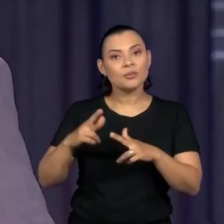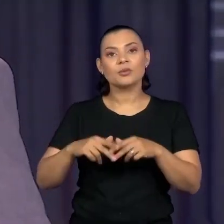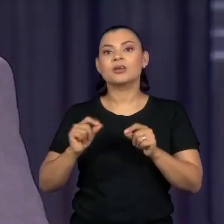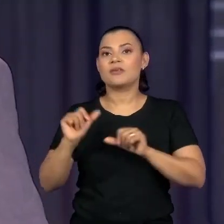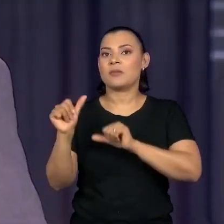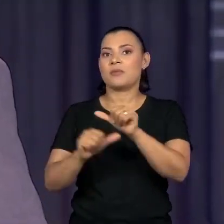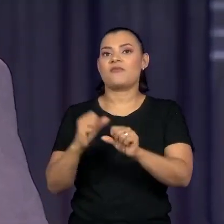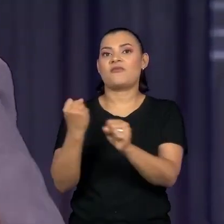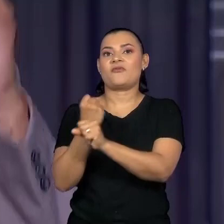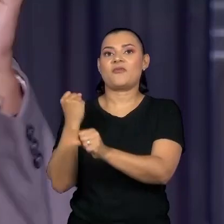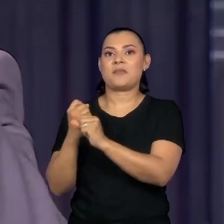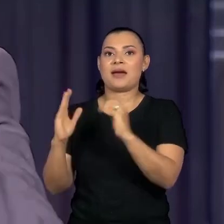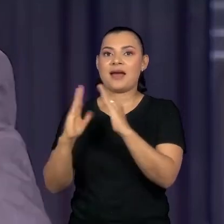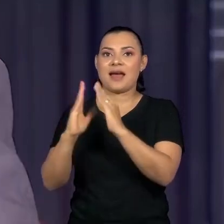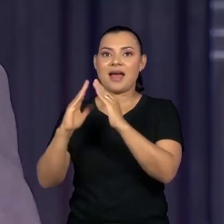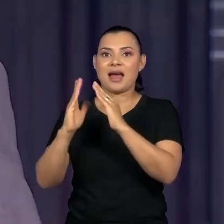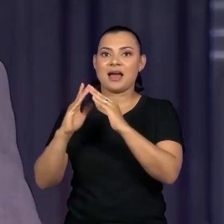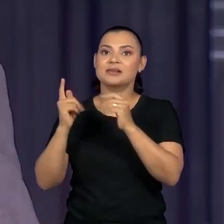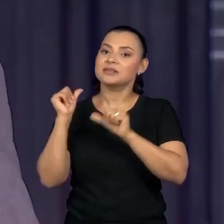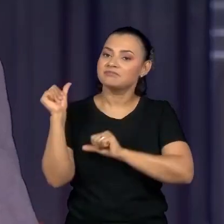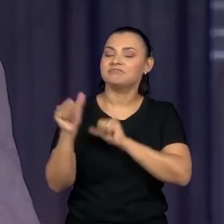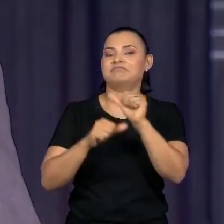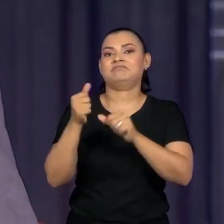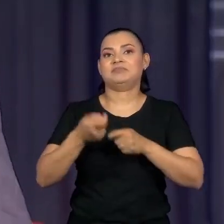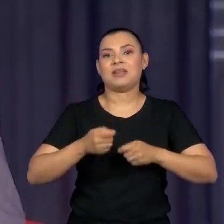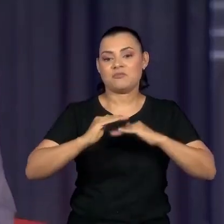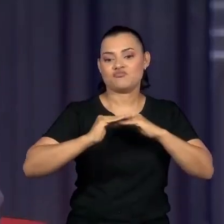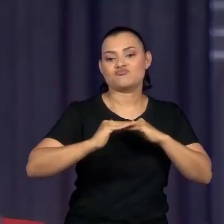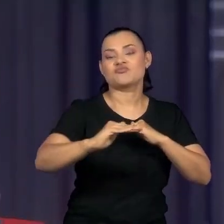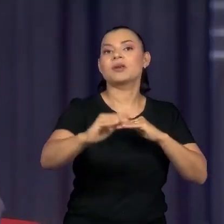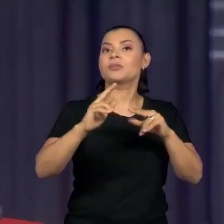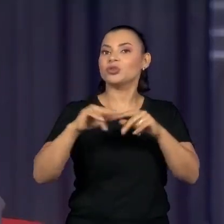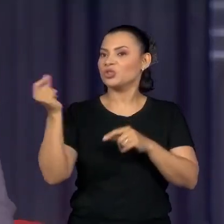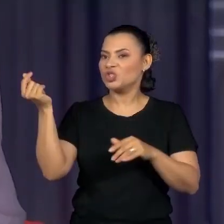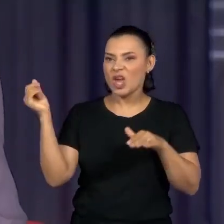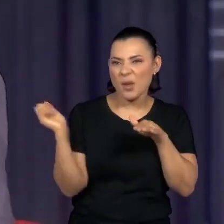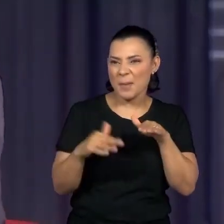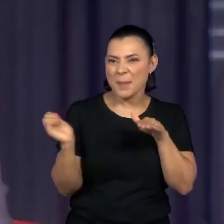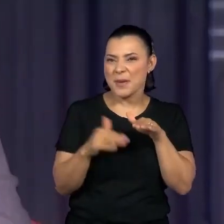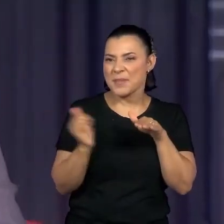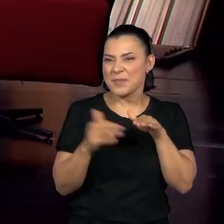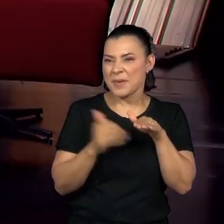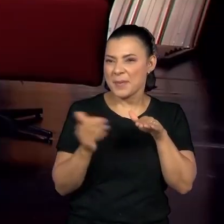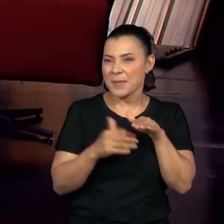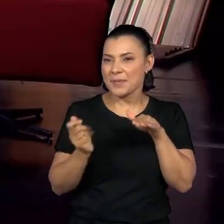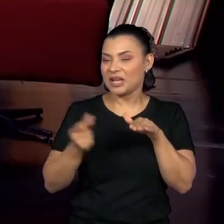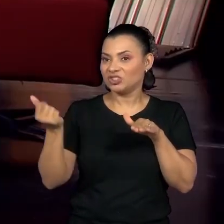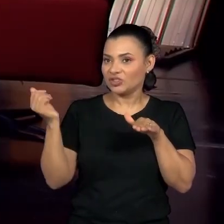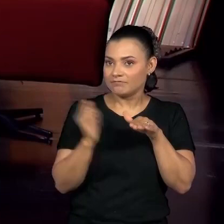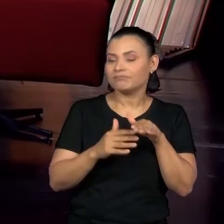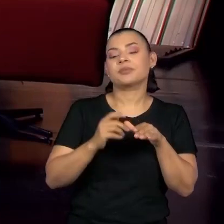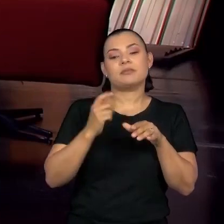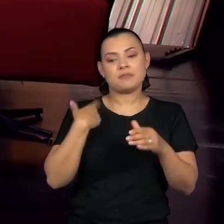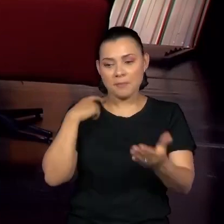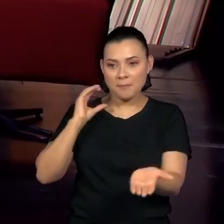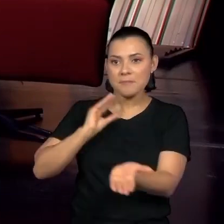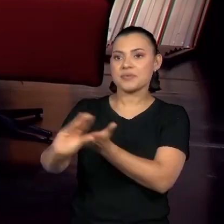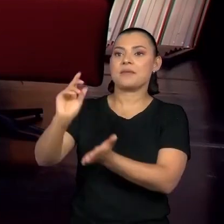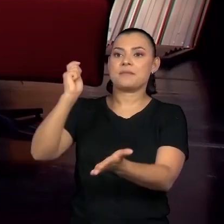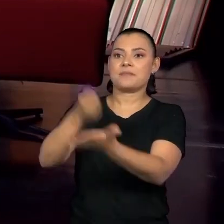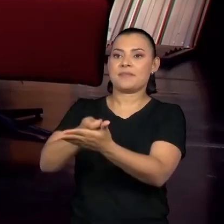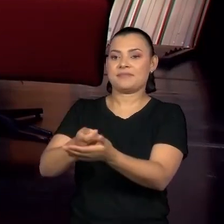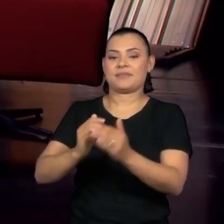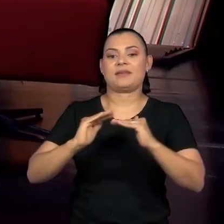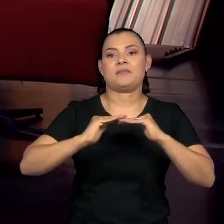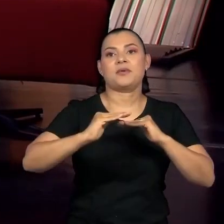vamos reformar essa casa, vamos ressignificar essa casa. E aí as minhas granas todas iniciais de cachês maiores foi para isso. Tanto que hoje a casa